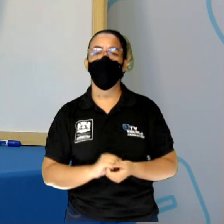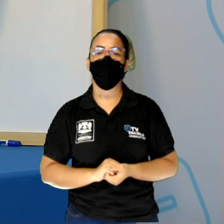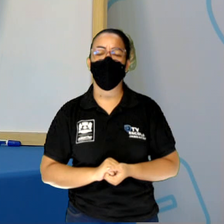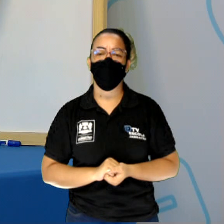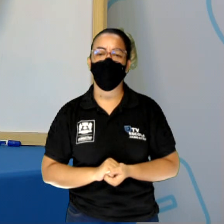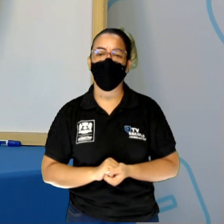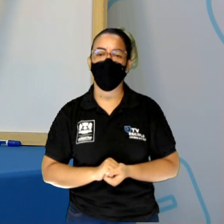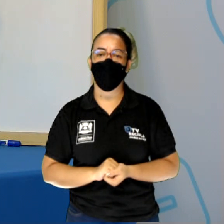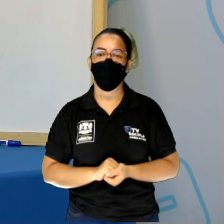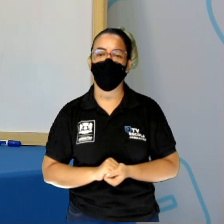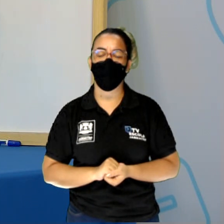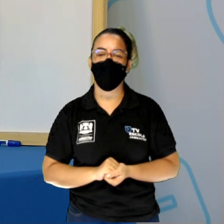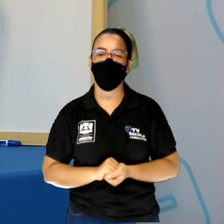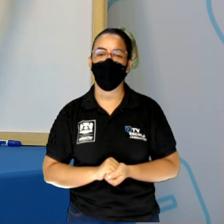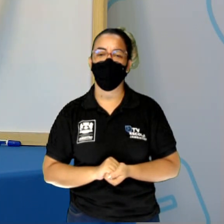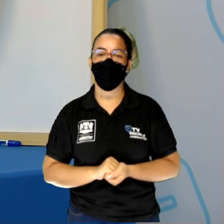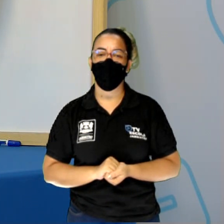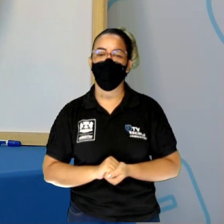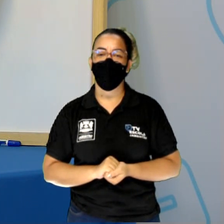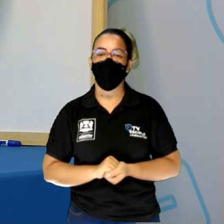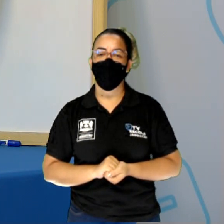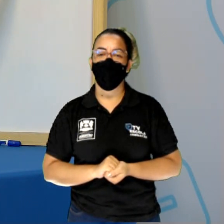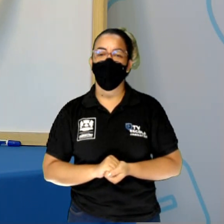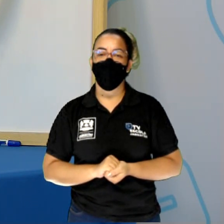O gato